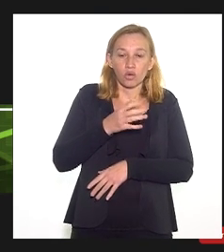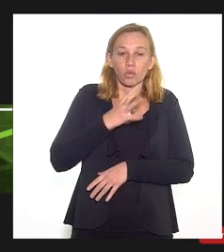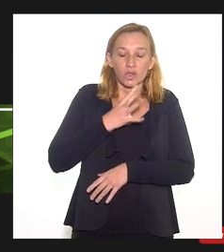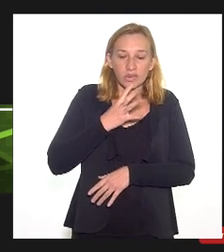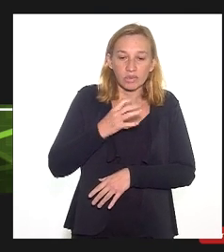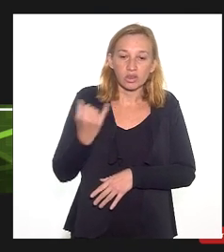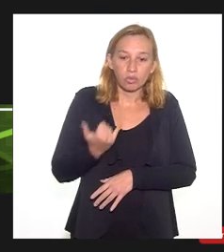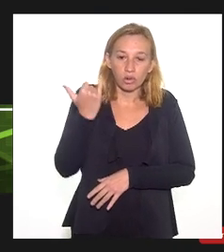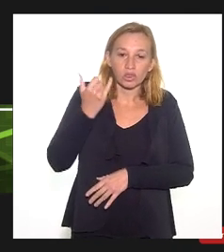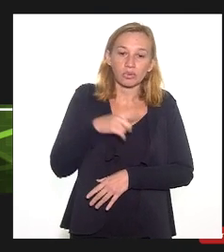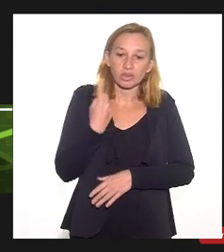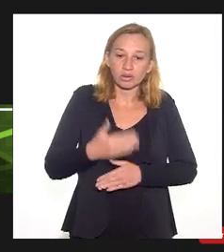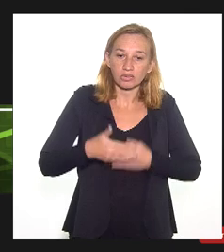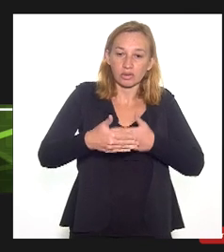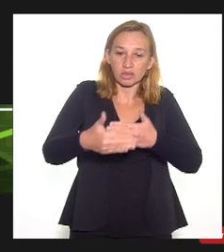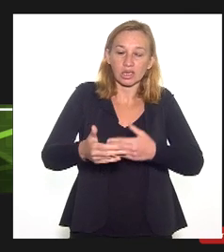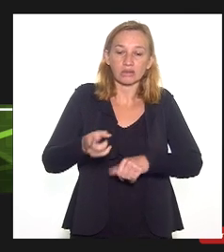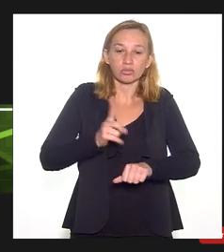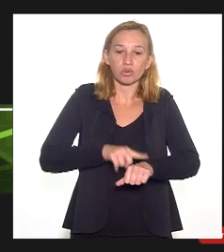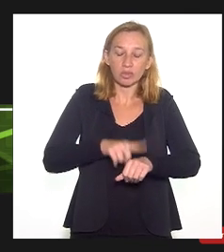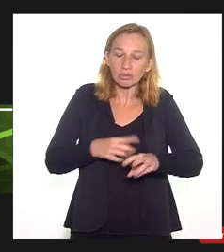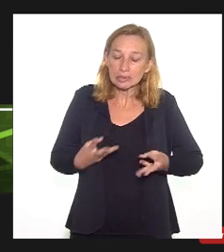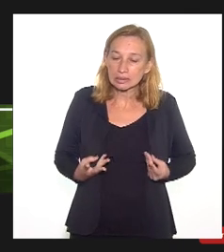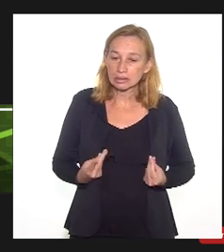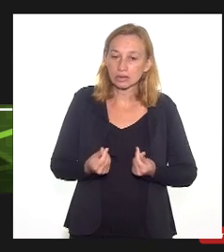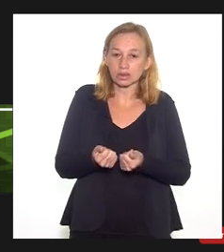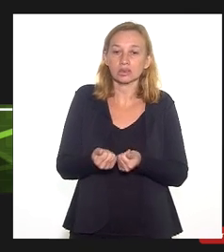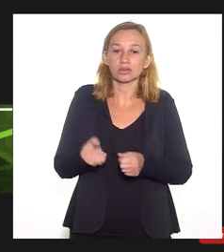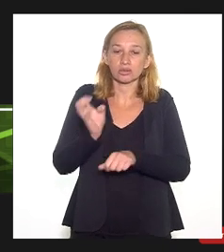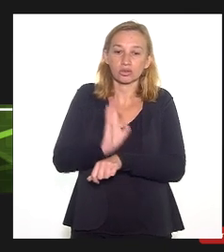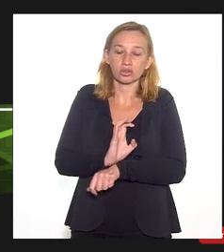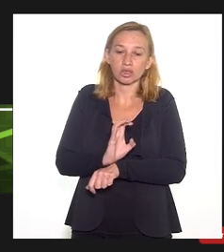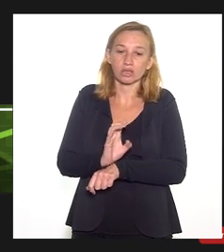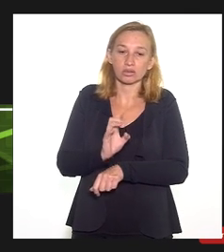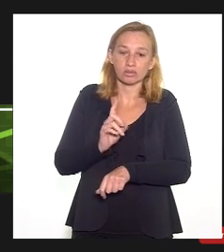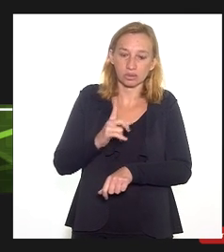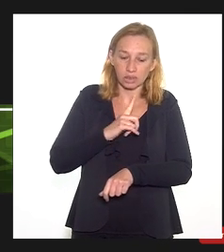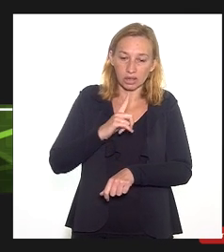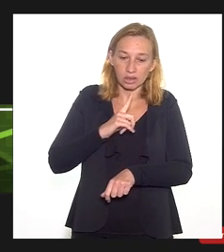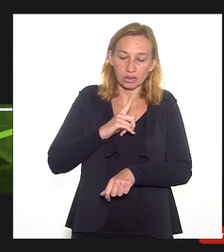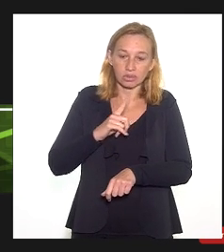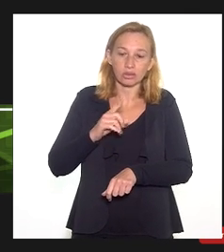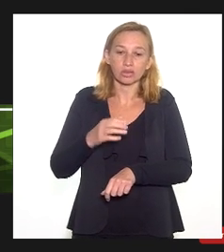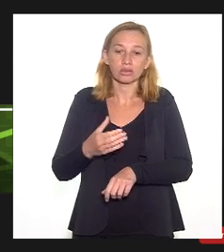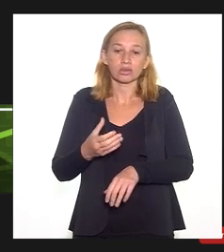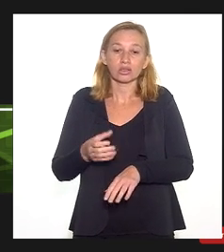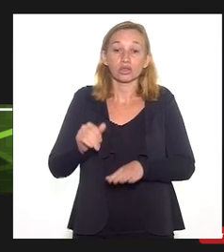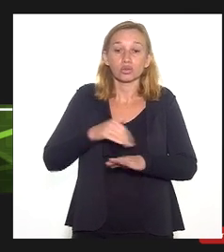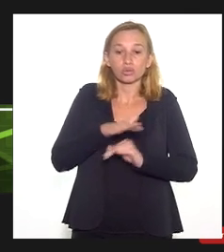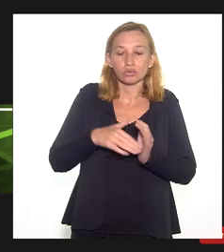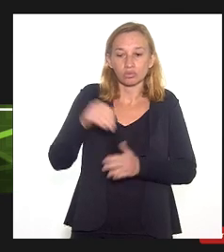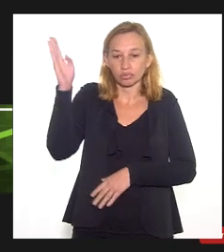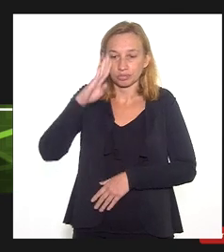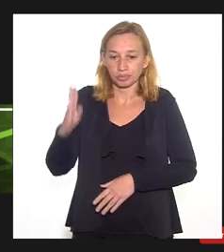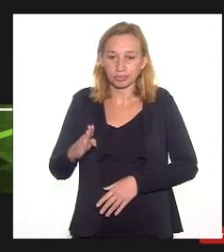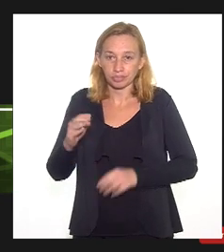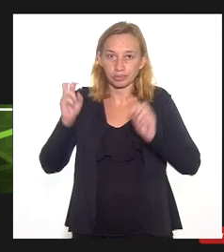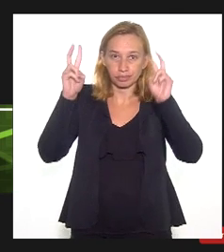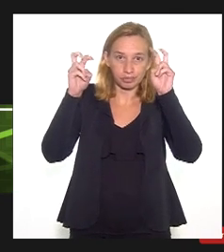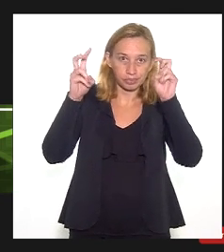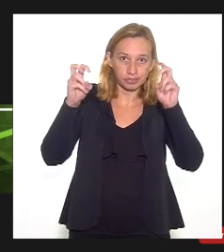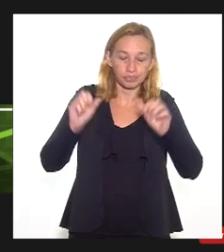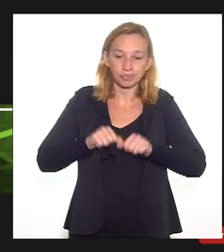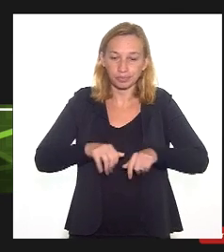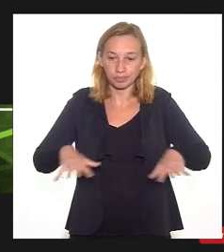para que a gente consiga avançar no momento delicado que o Estado vem passando não só o Estado do Rio de Janeiro mas todo o Brasil com toda essa questão da